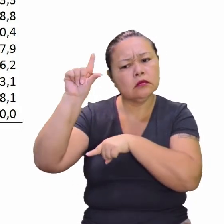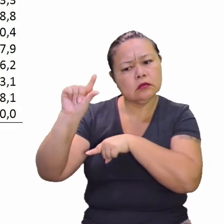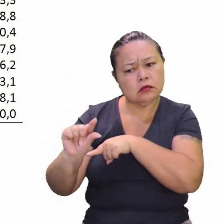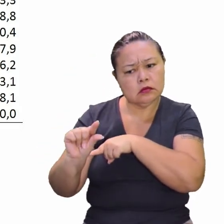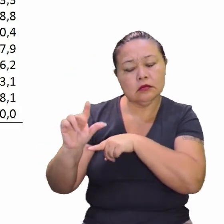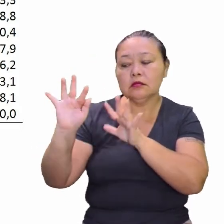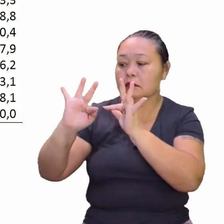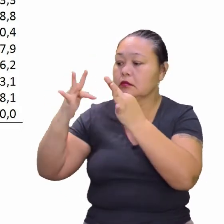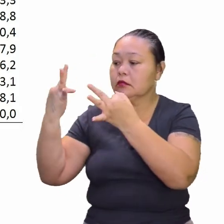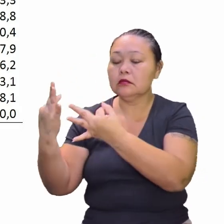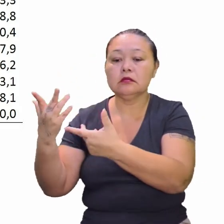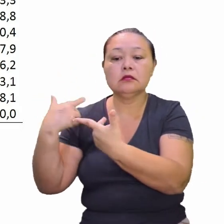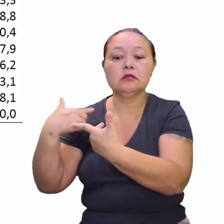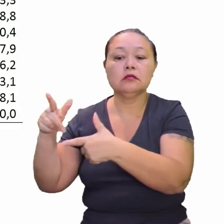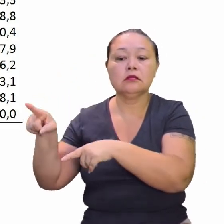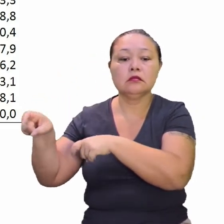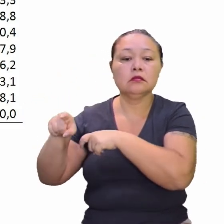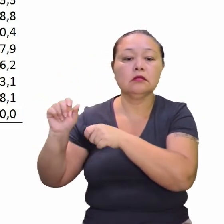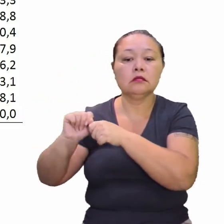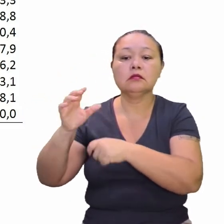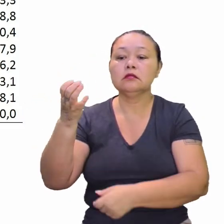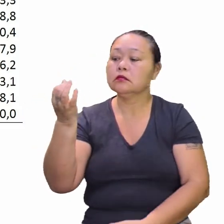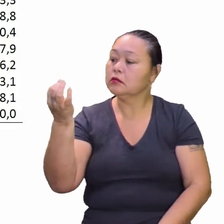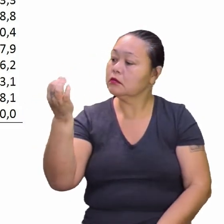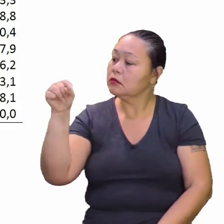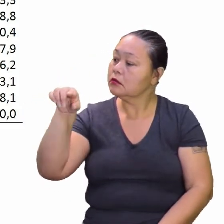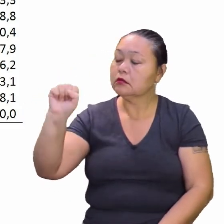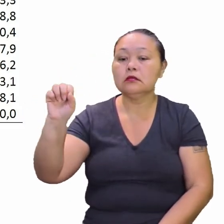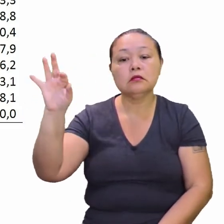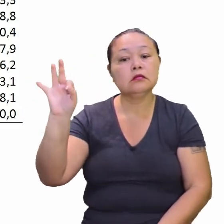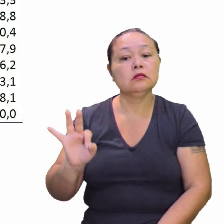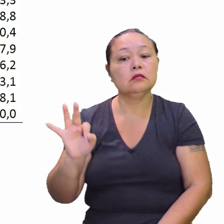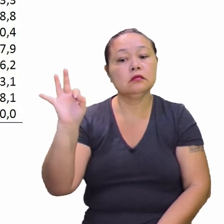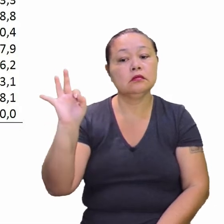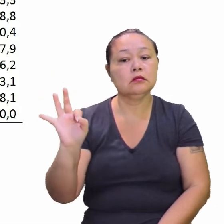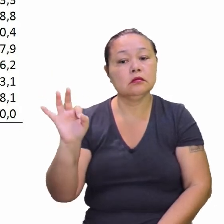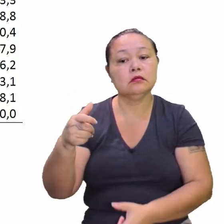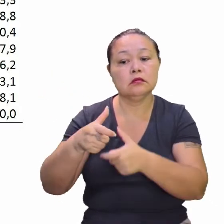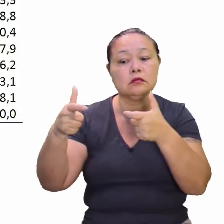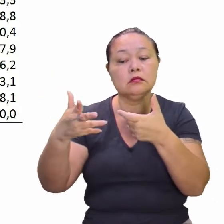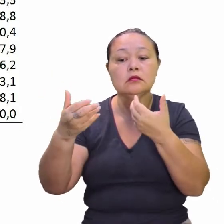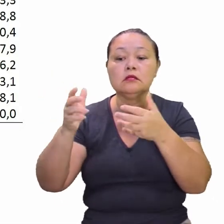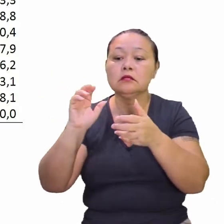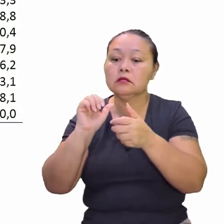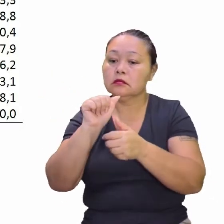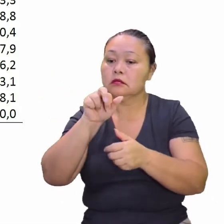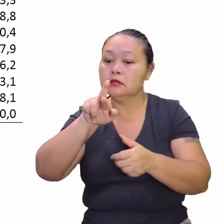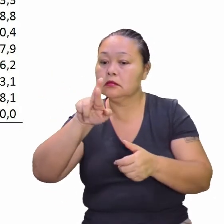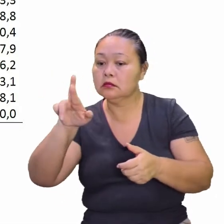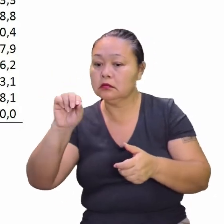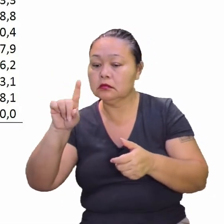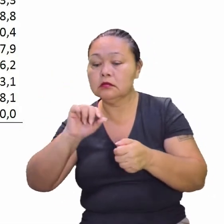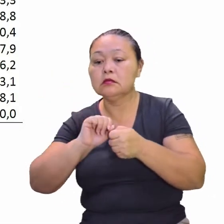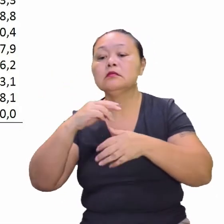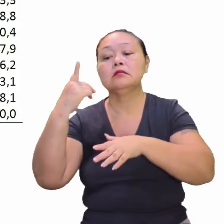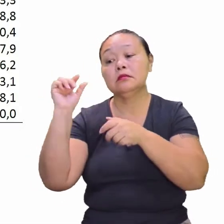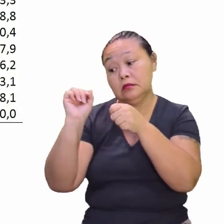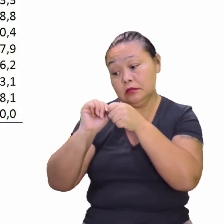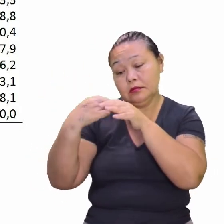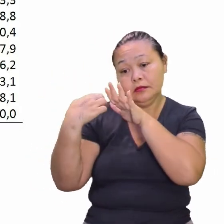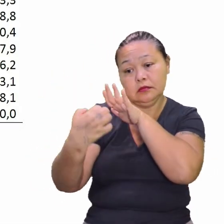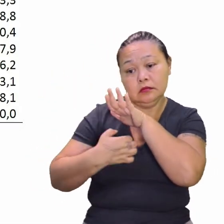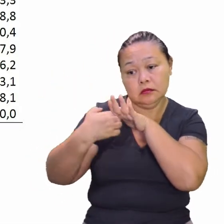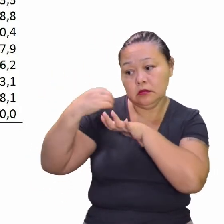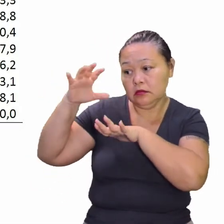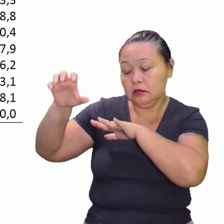baixa da agricultura familiar, apenas de 6,8%. Então, a maior parte do arroz é produzido aí pelas empresas,